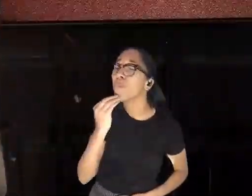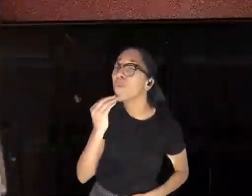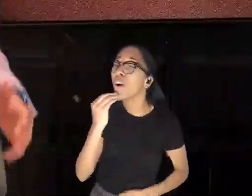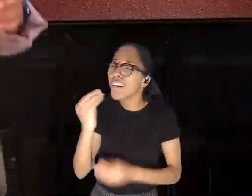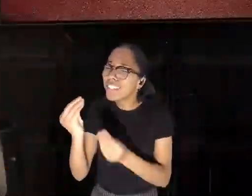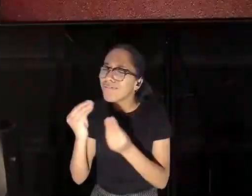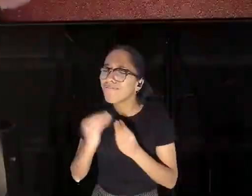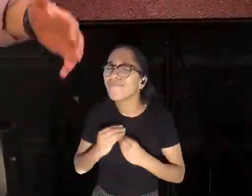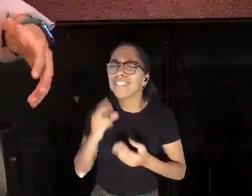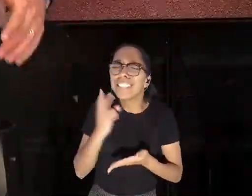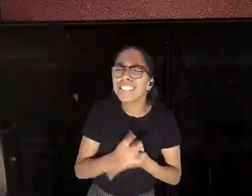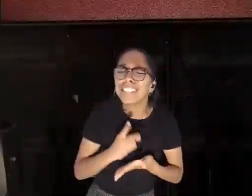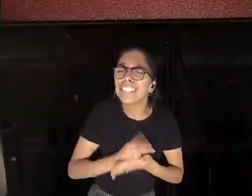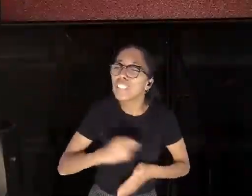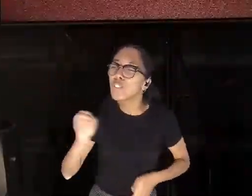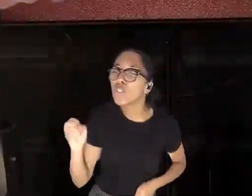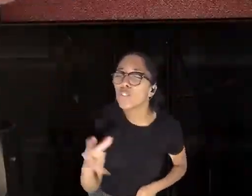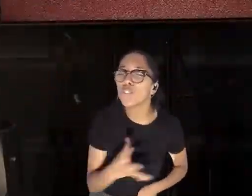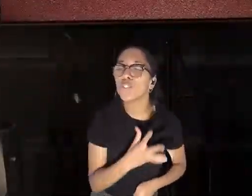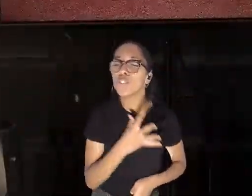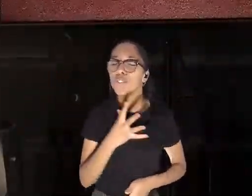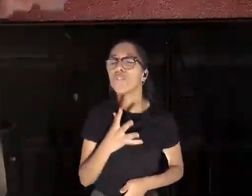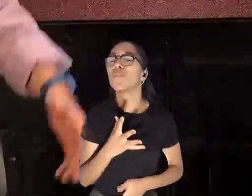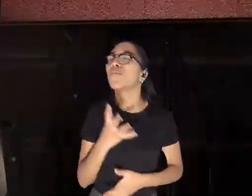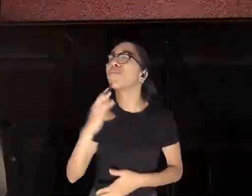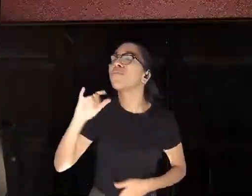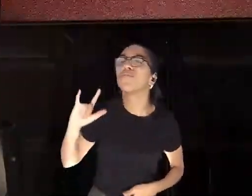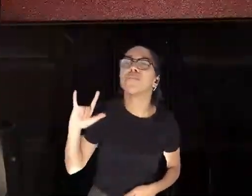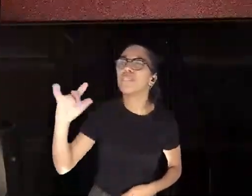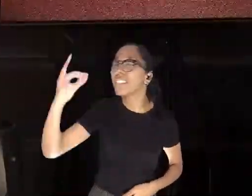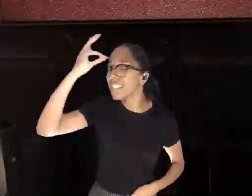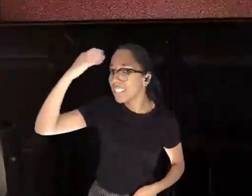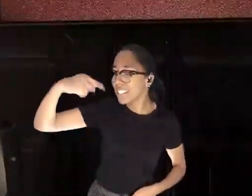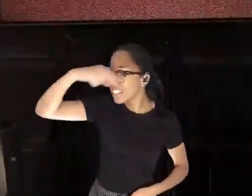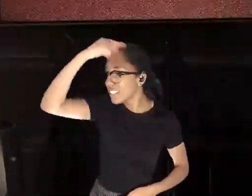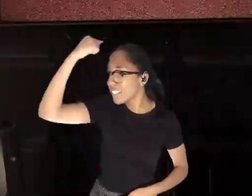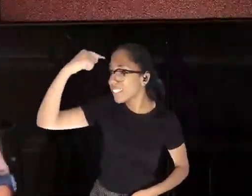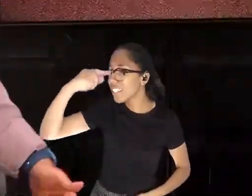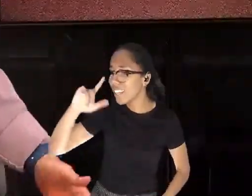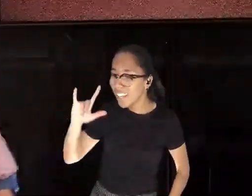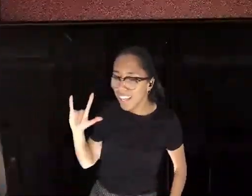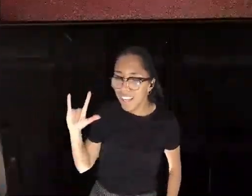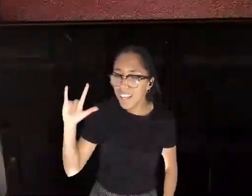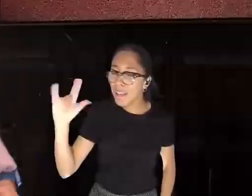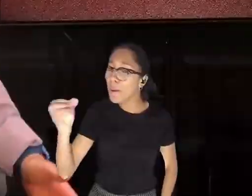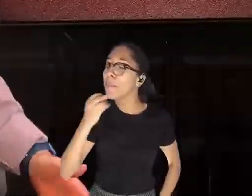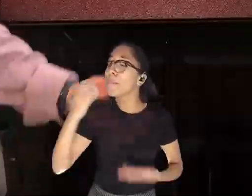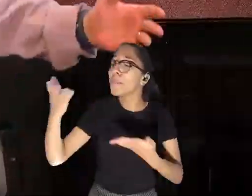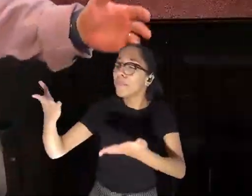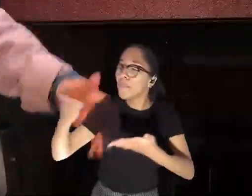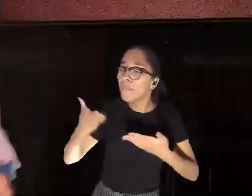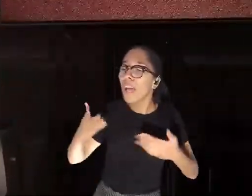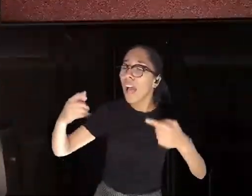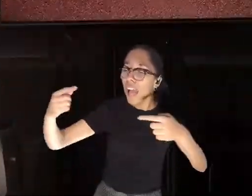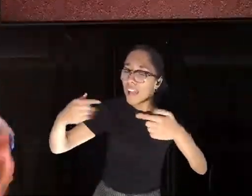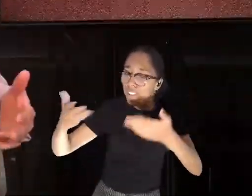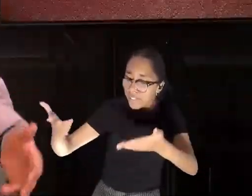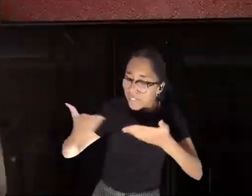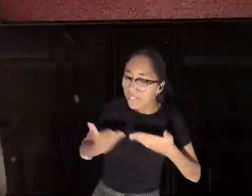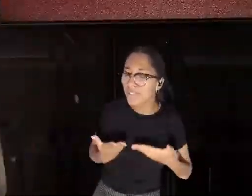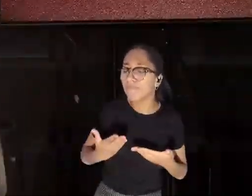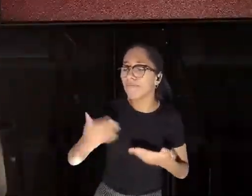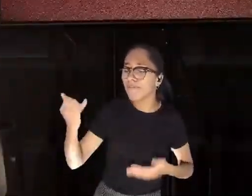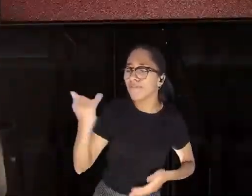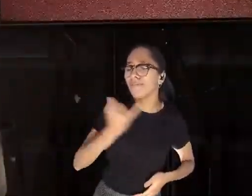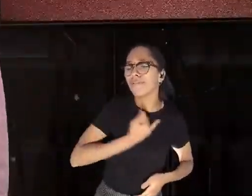chances, novos começos. É o Senhor, nós te amamos, Espírito Santo. Seja bem-vindo aqui, fala conosco, em nome